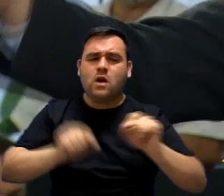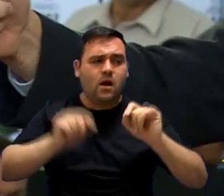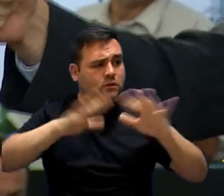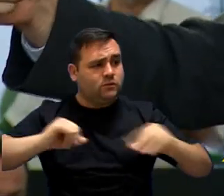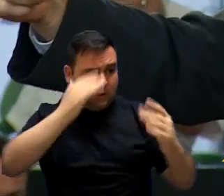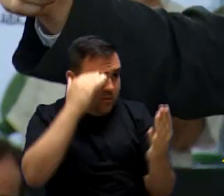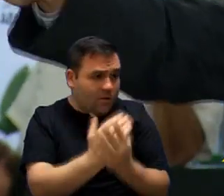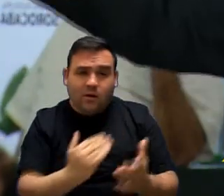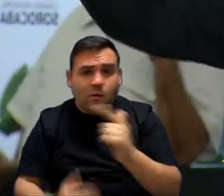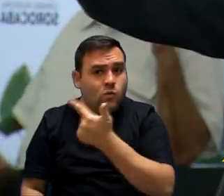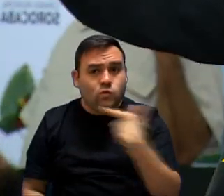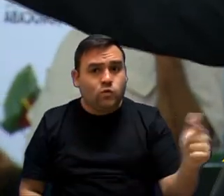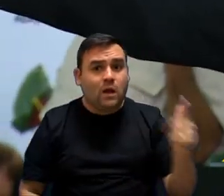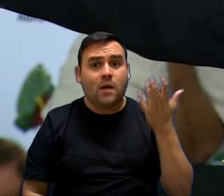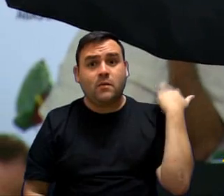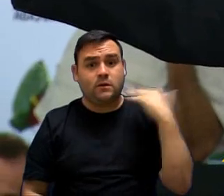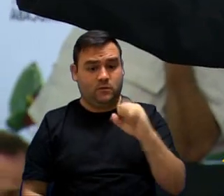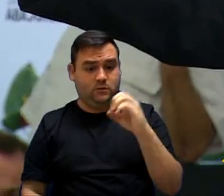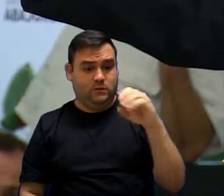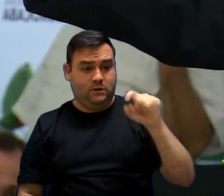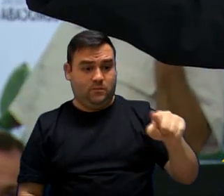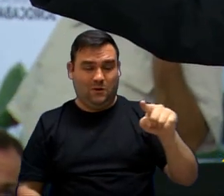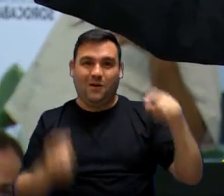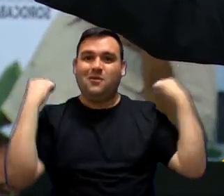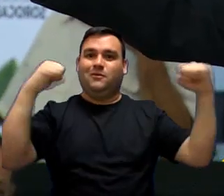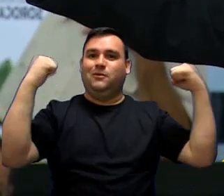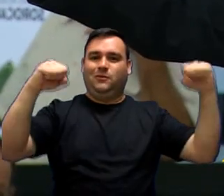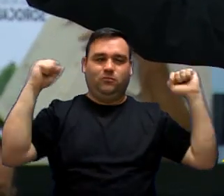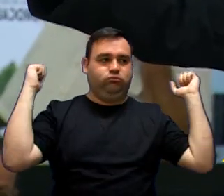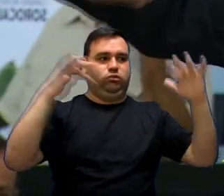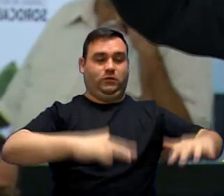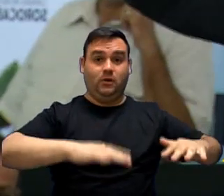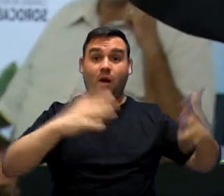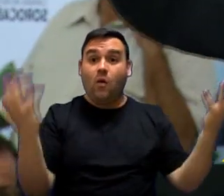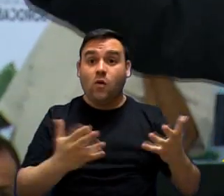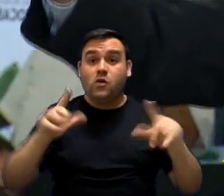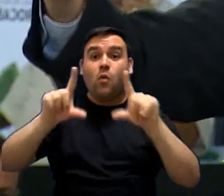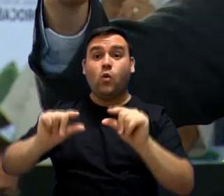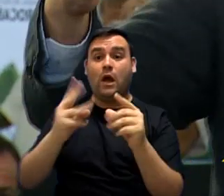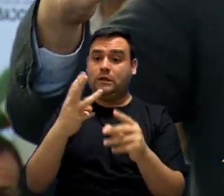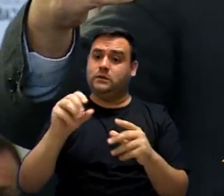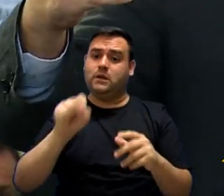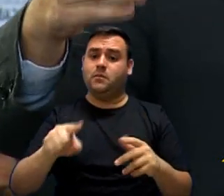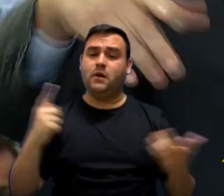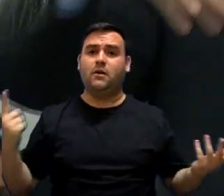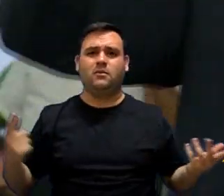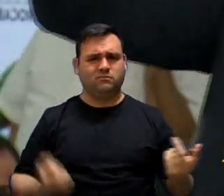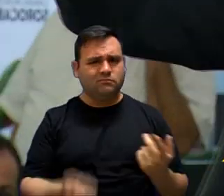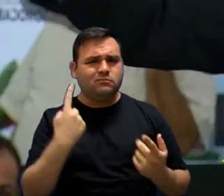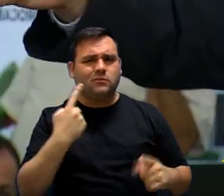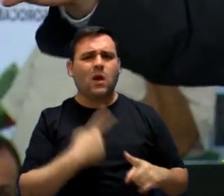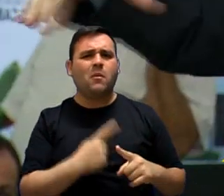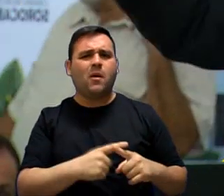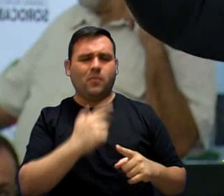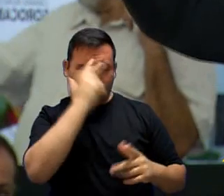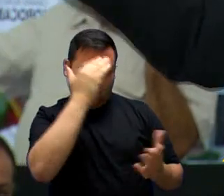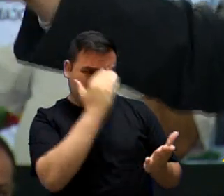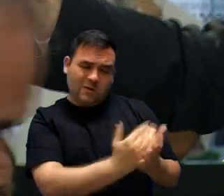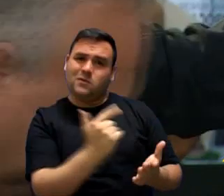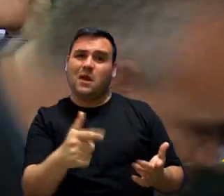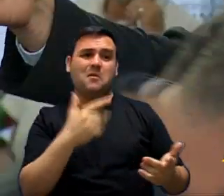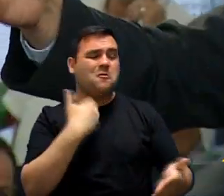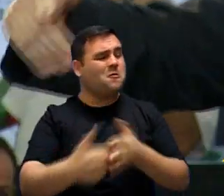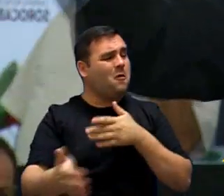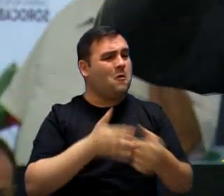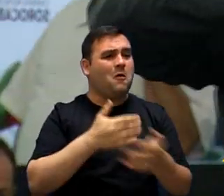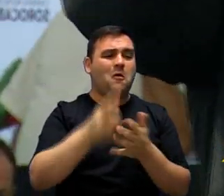não cumpriram. Era 80 mil uma academia no ar livre, Manga. Agora baixou para 30 mil. Não. Mas para quem não cumpre, pode ser o preço